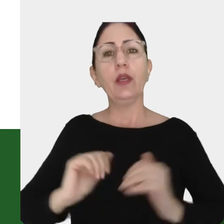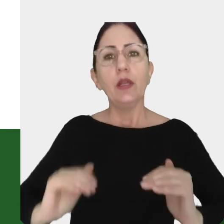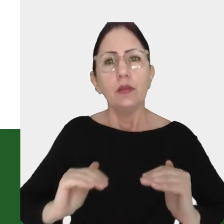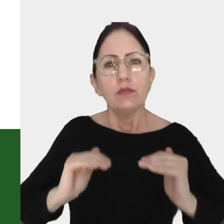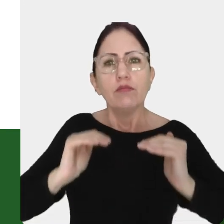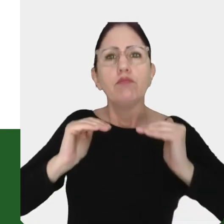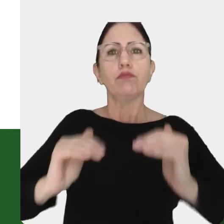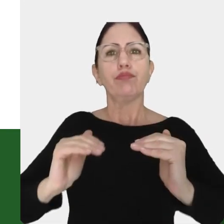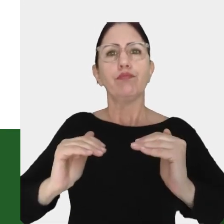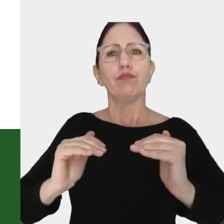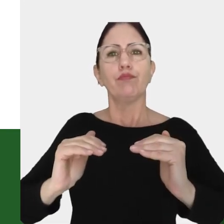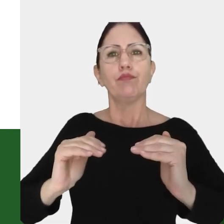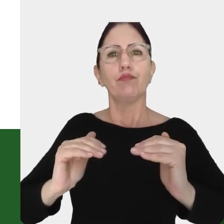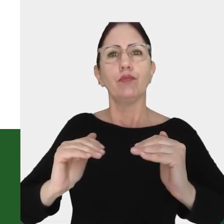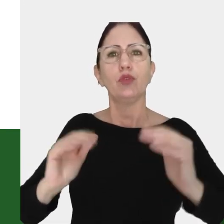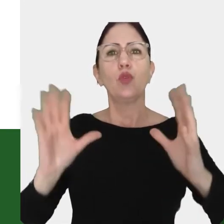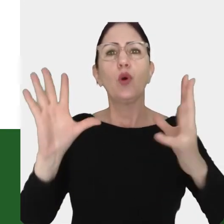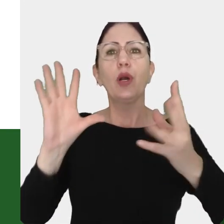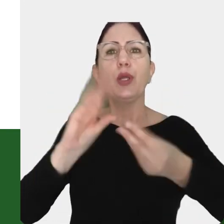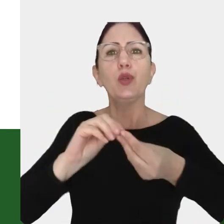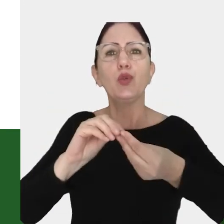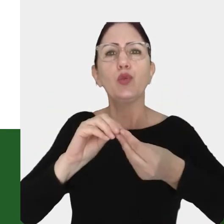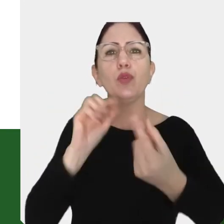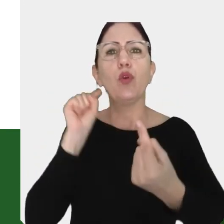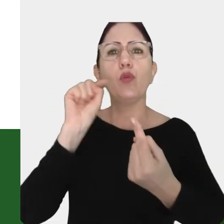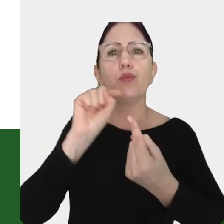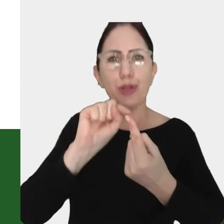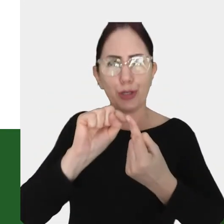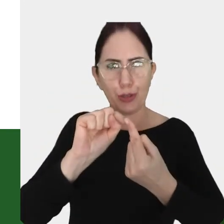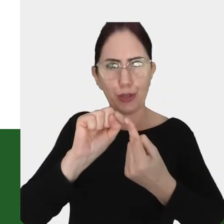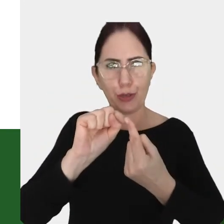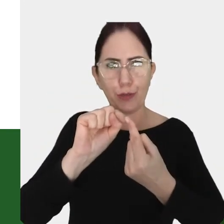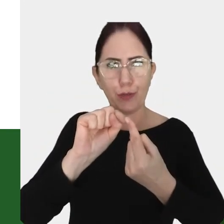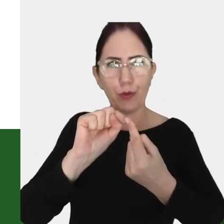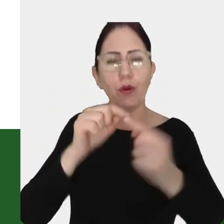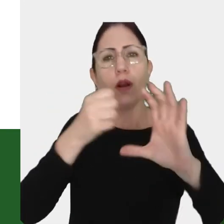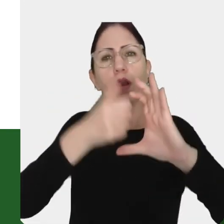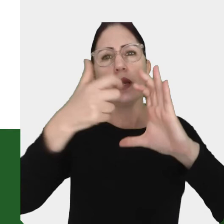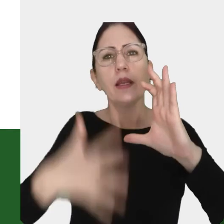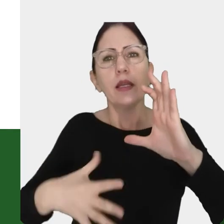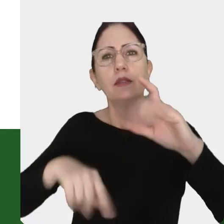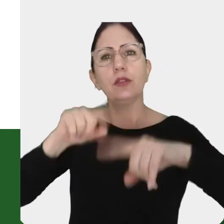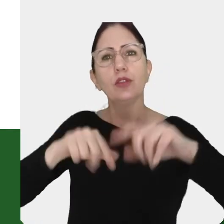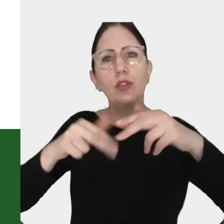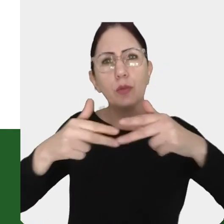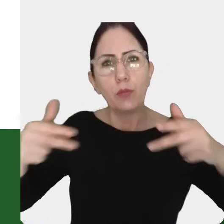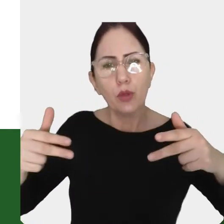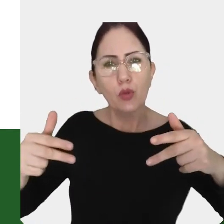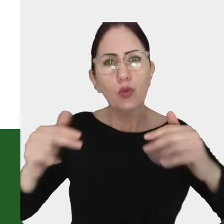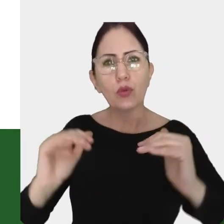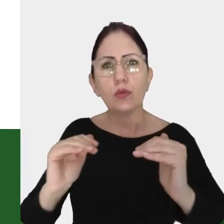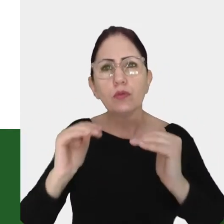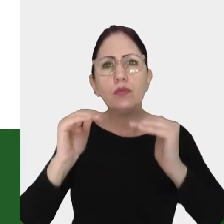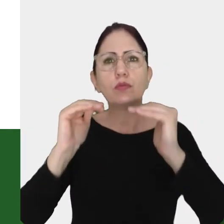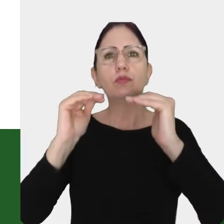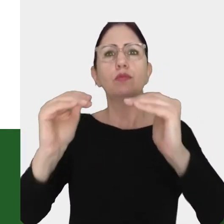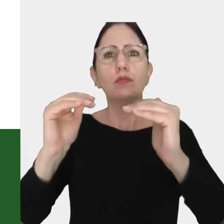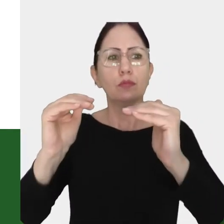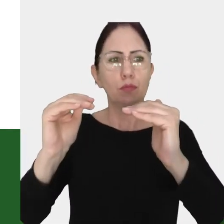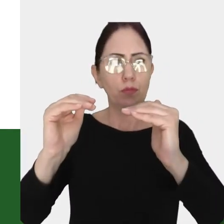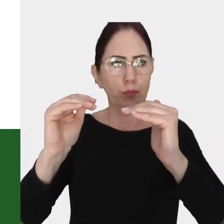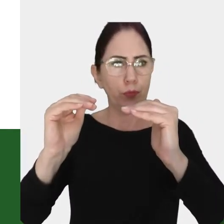Depois, o escopo, segundo, quais serão as características desse produto e aí se define alguns